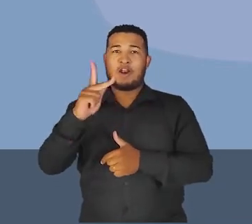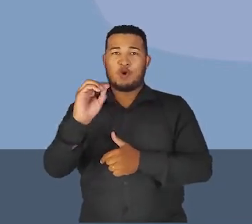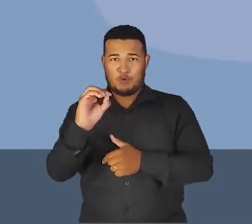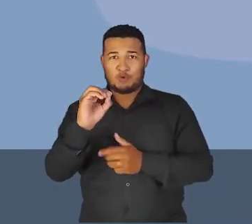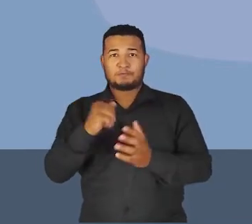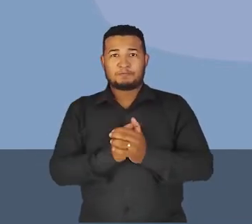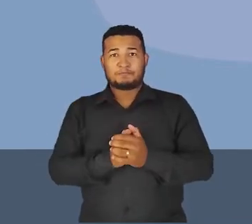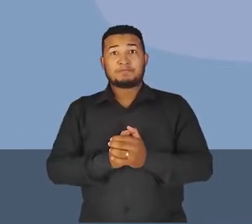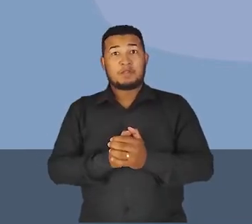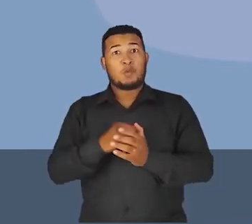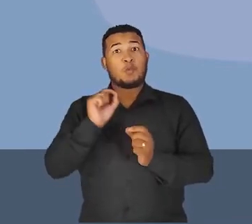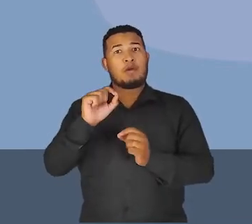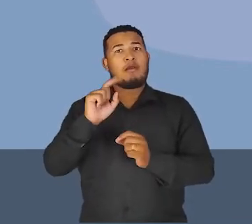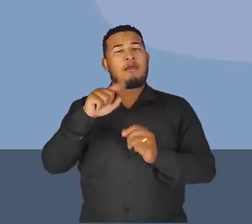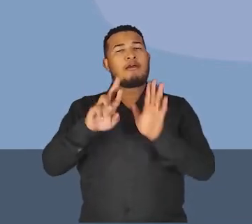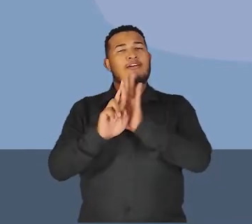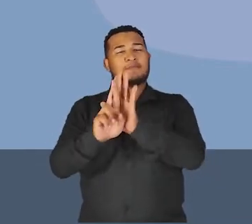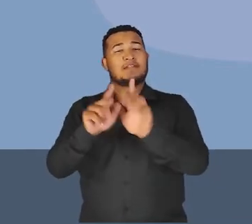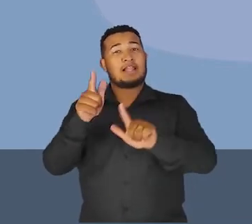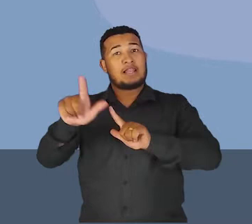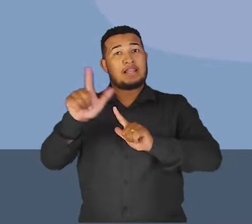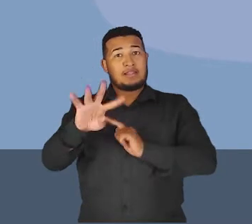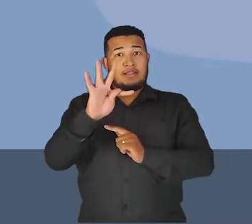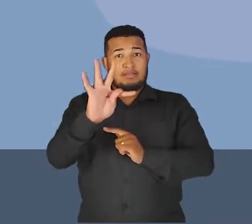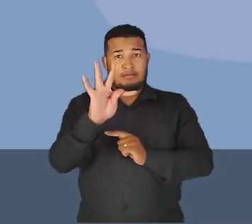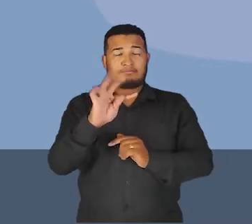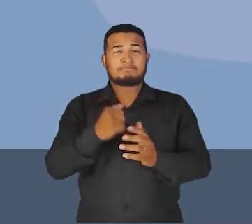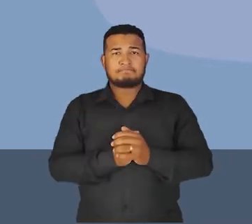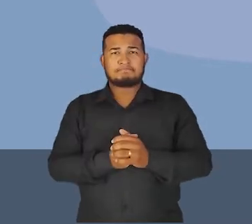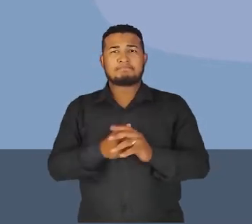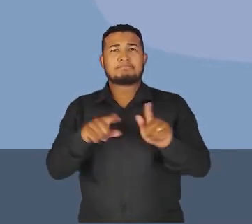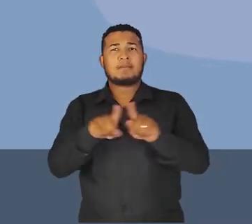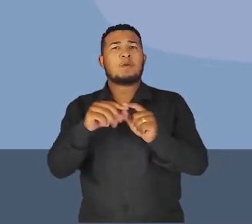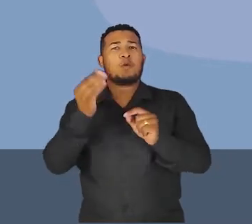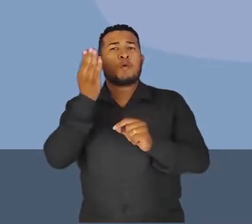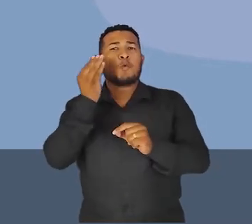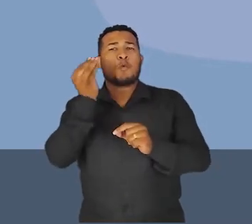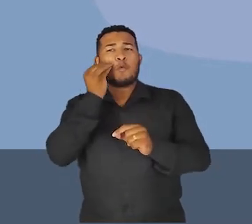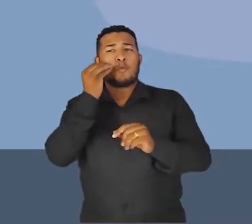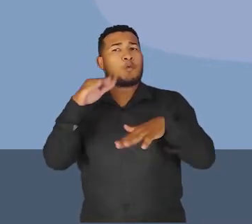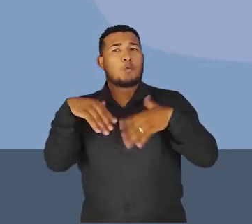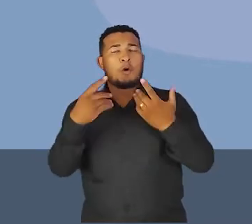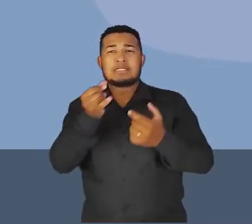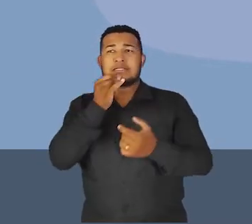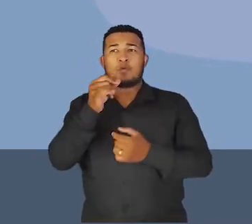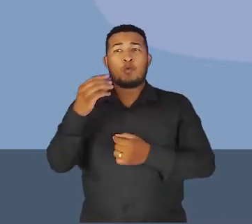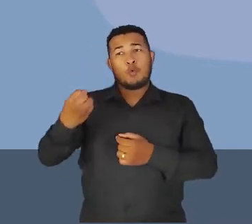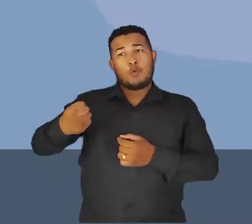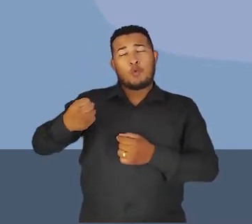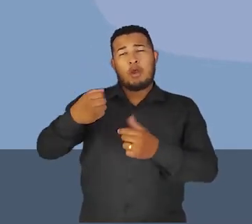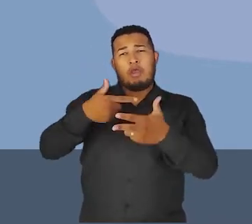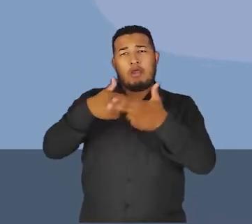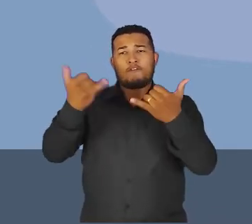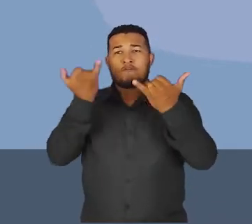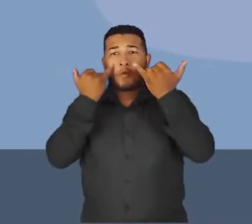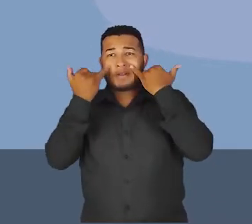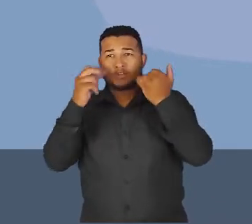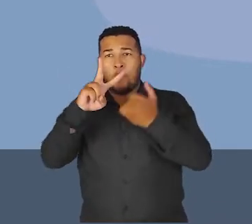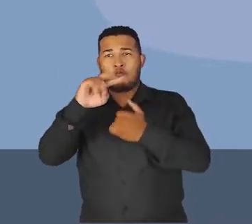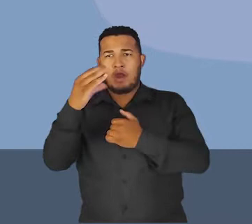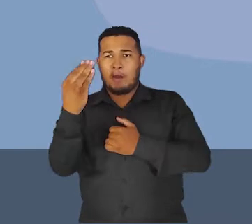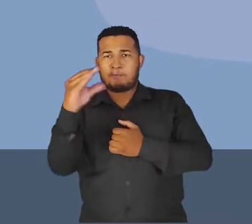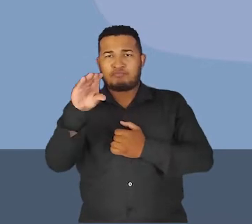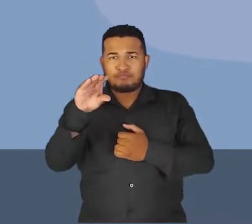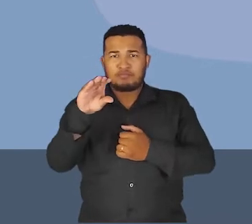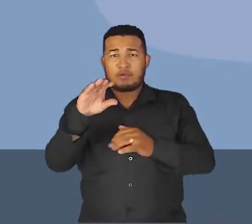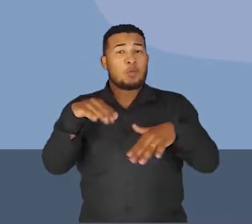Então, este trabalho mecânico está sendo representado pela letra T. E a unidade de medida trabalhada aqui para o